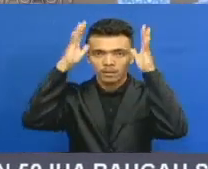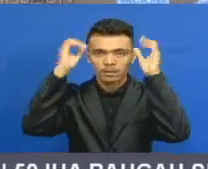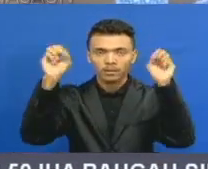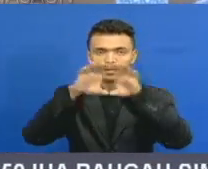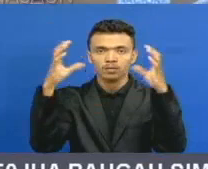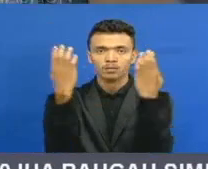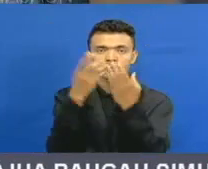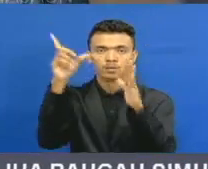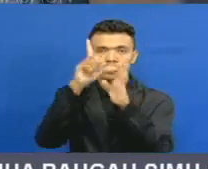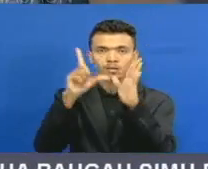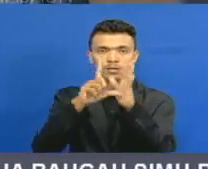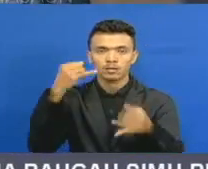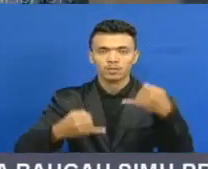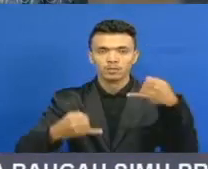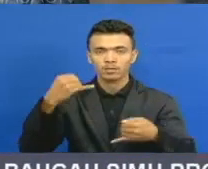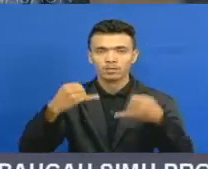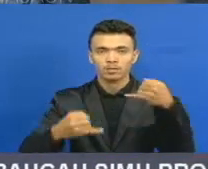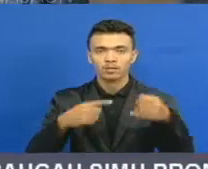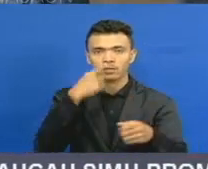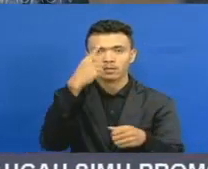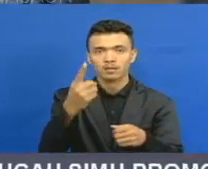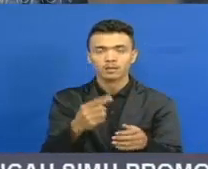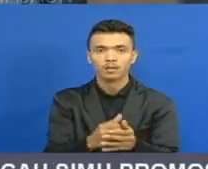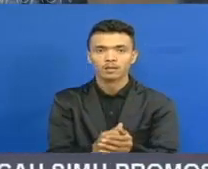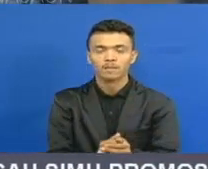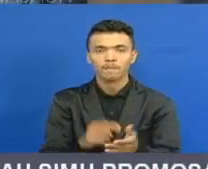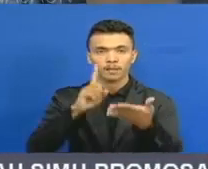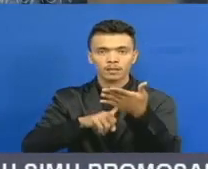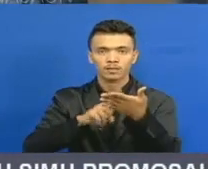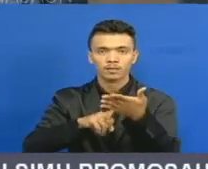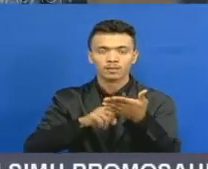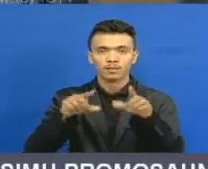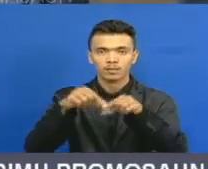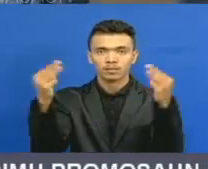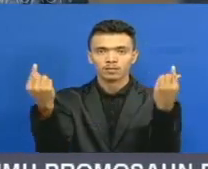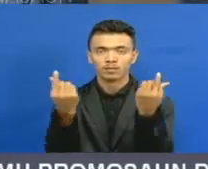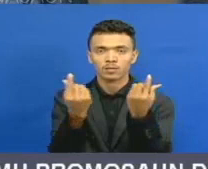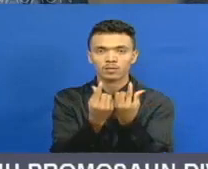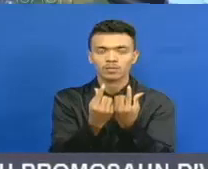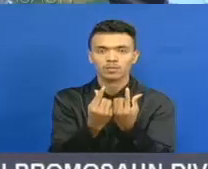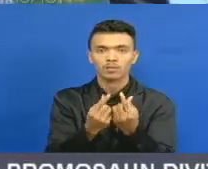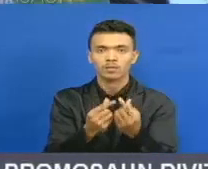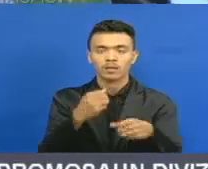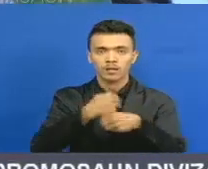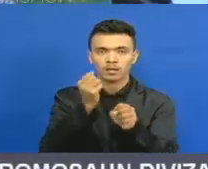Justiça Joaquim dos Santos afirma durante a discussão a equipa harmonizamos